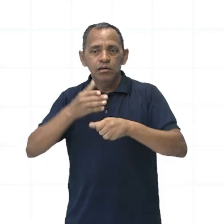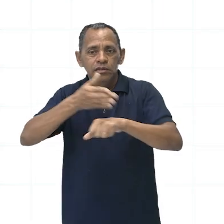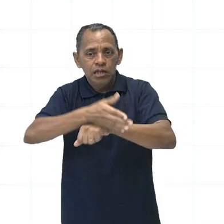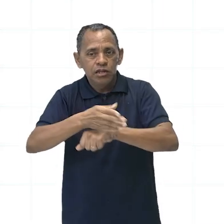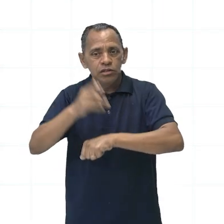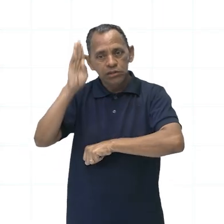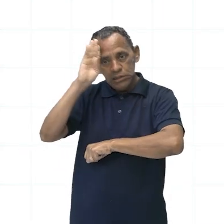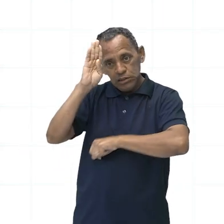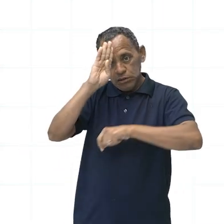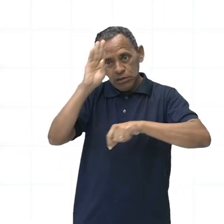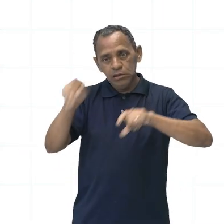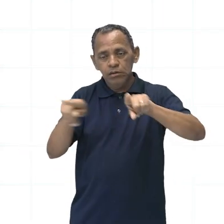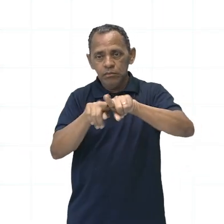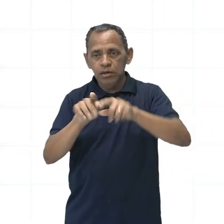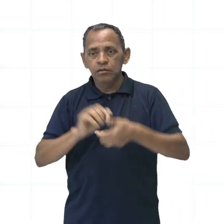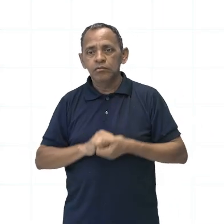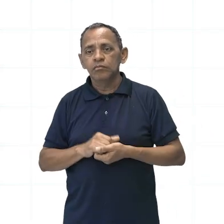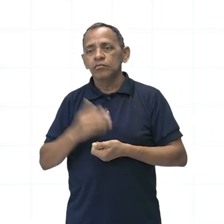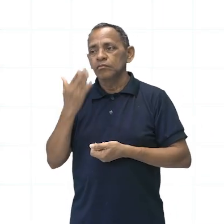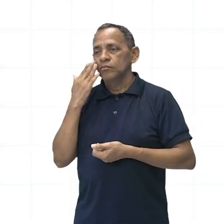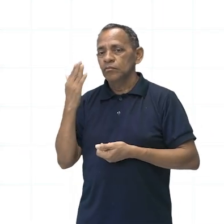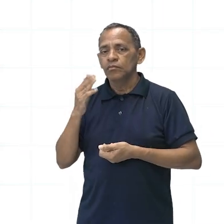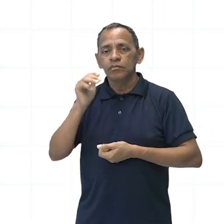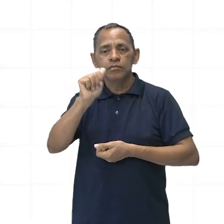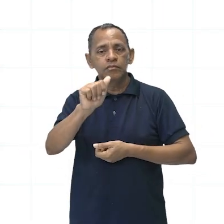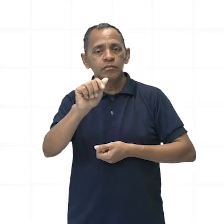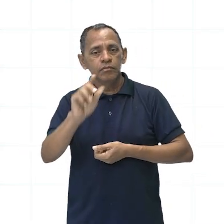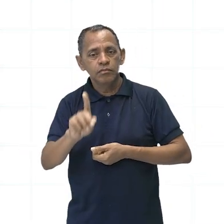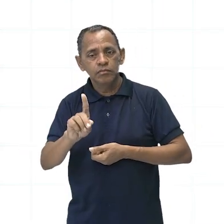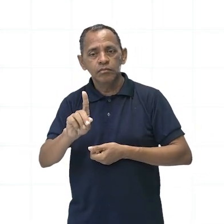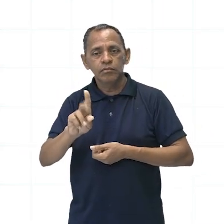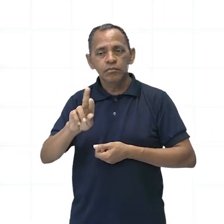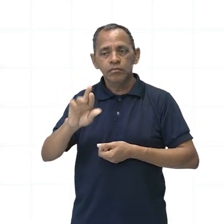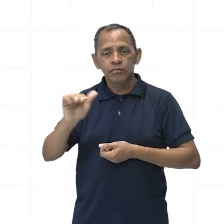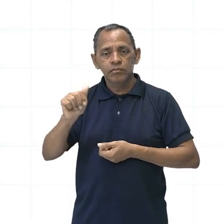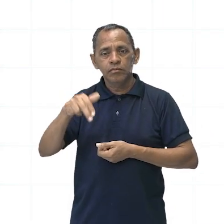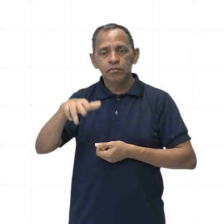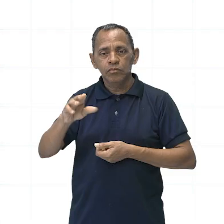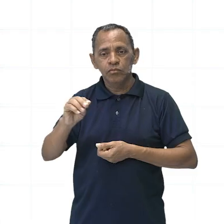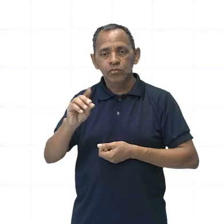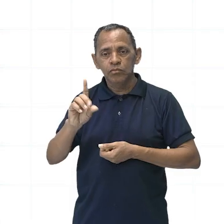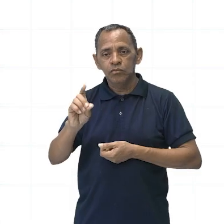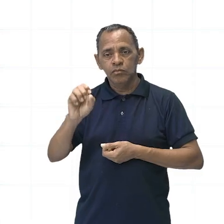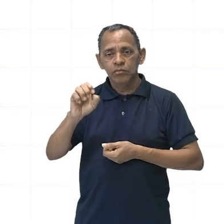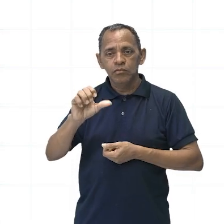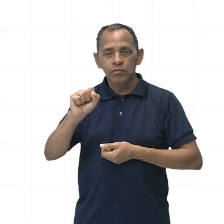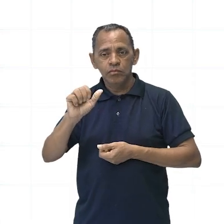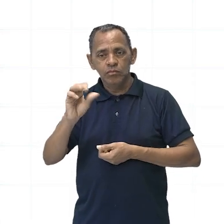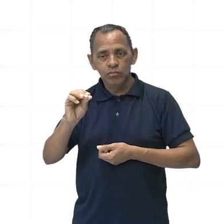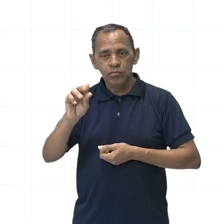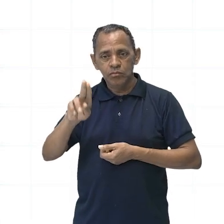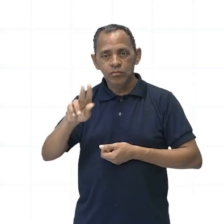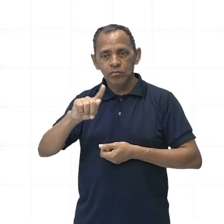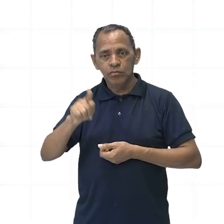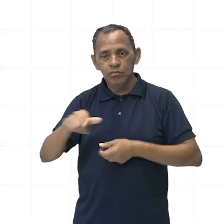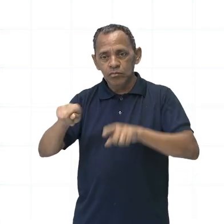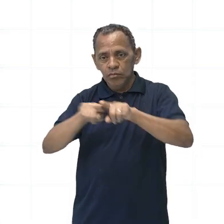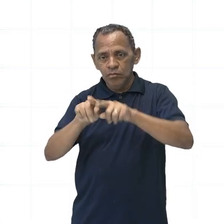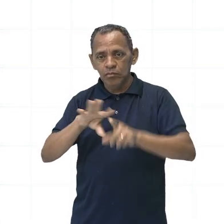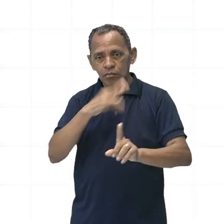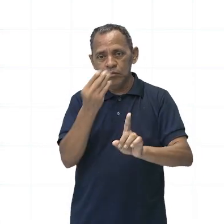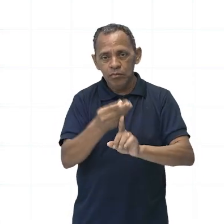Richard Adriano de Souza, também conhecido como Adriano Arte 96, ou simplesmente Arte, é